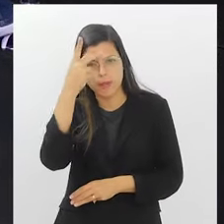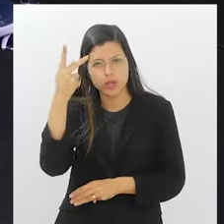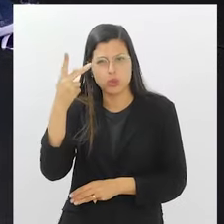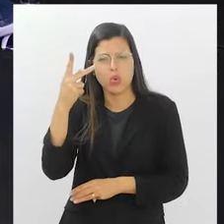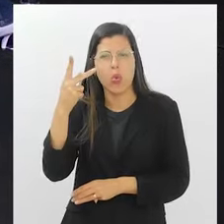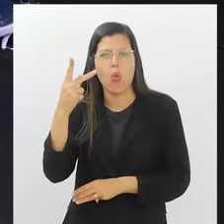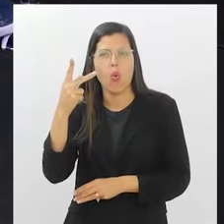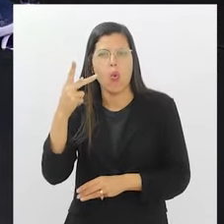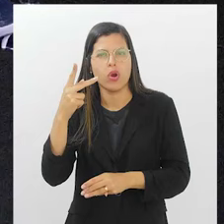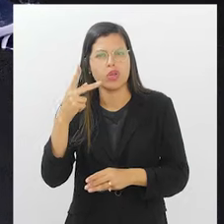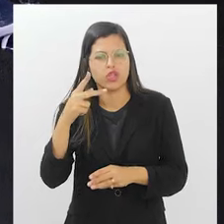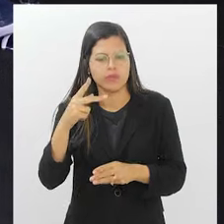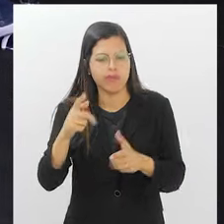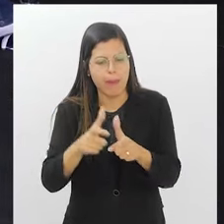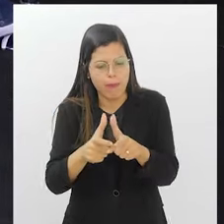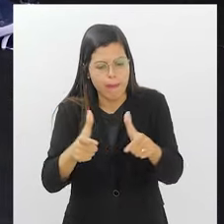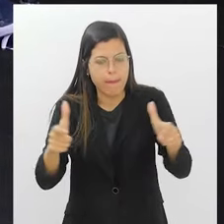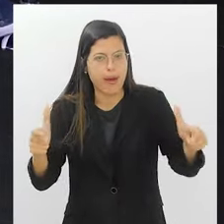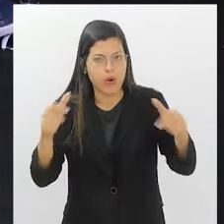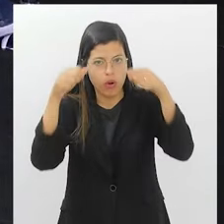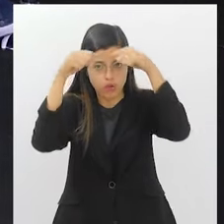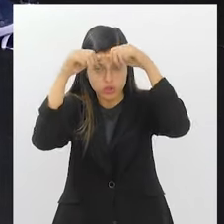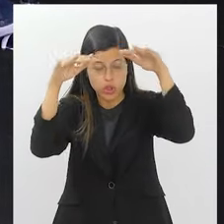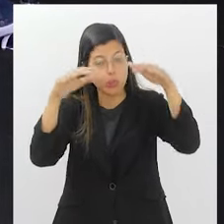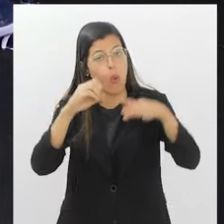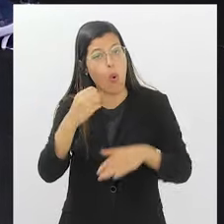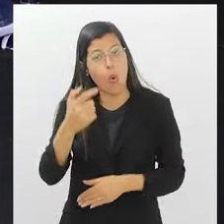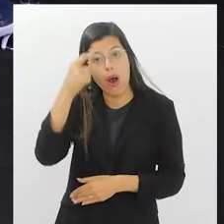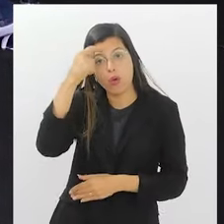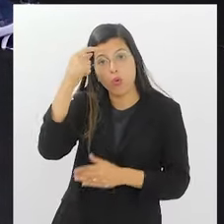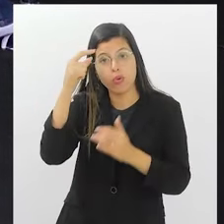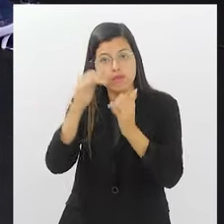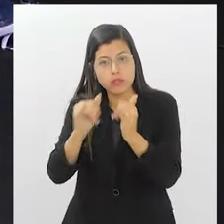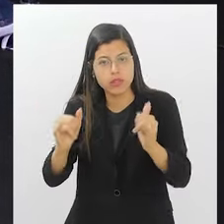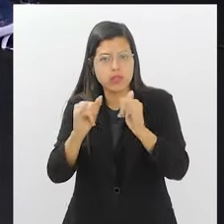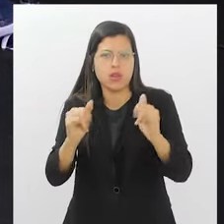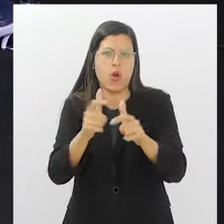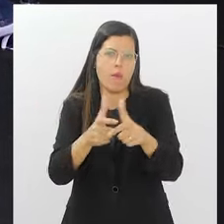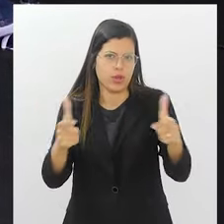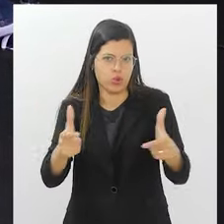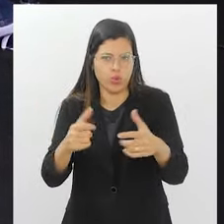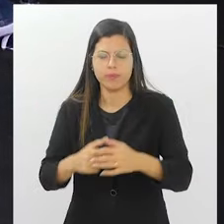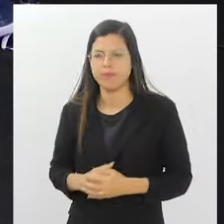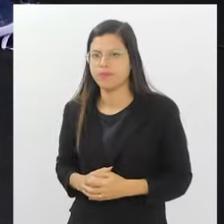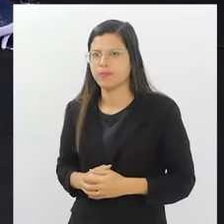ou temos mais conscientização acerca do transtorno, como a doutora bem citou?